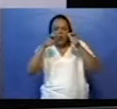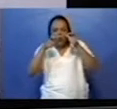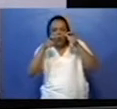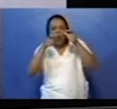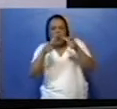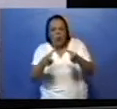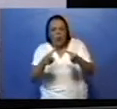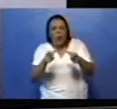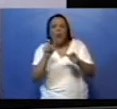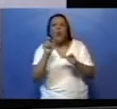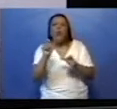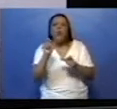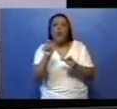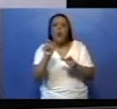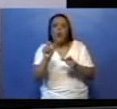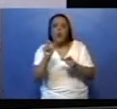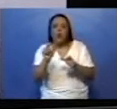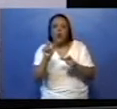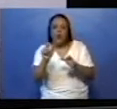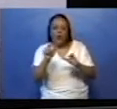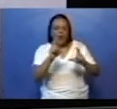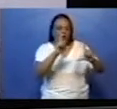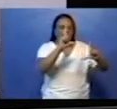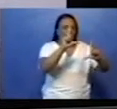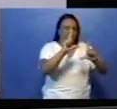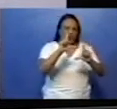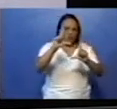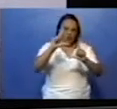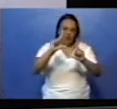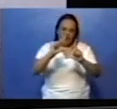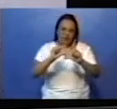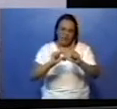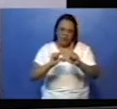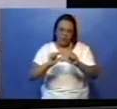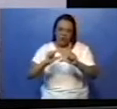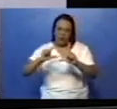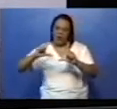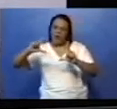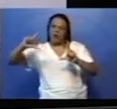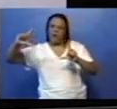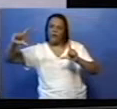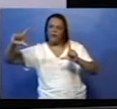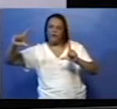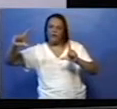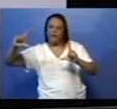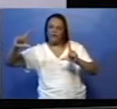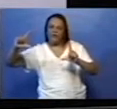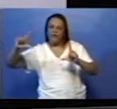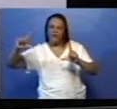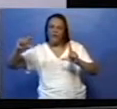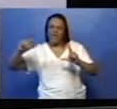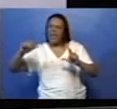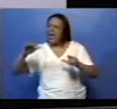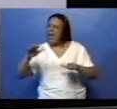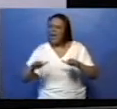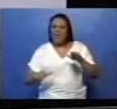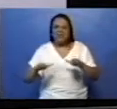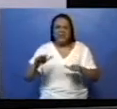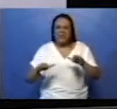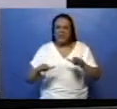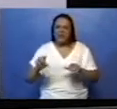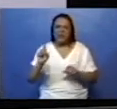seguinte, nesses casos aqui, tanto de diminutivo quanto de aumentativo, que às vezes não é só para designar a